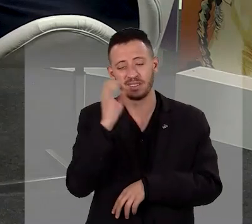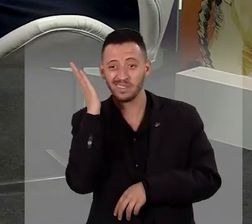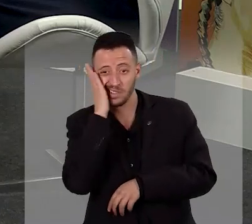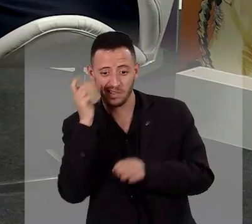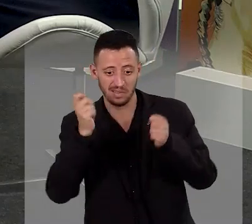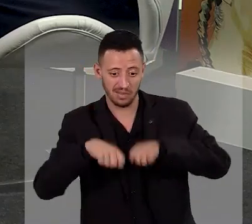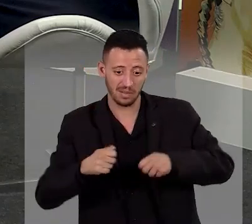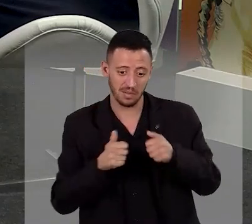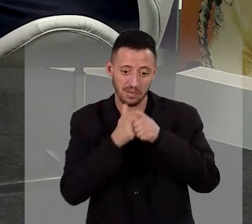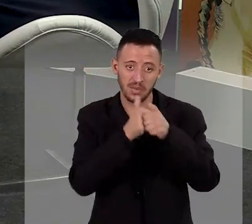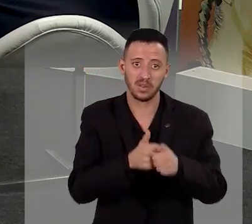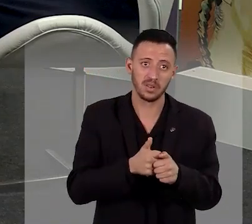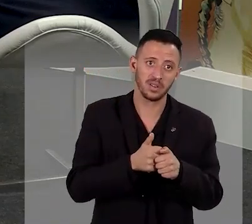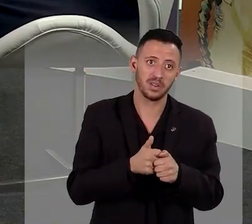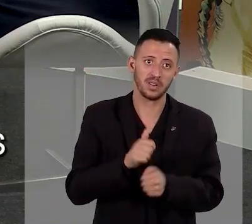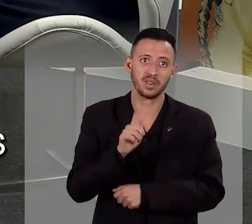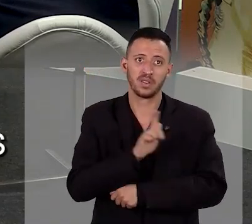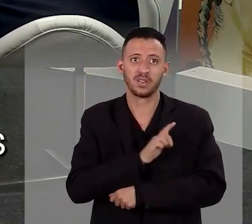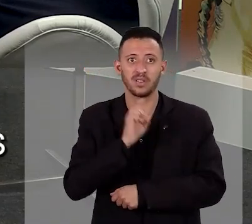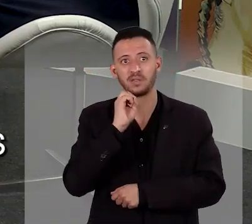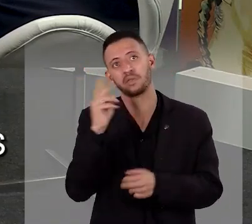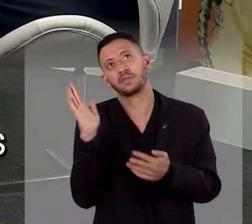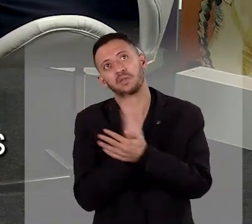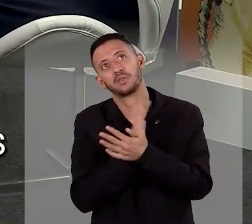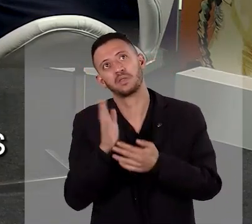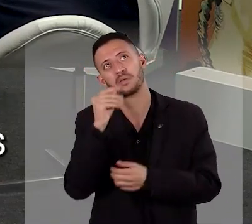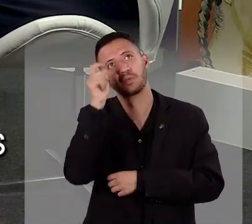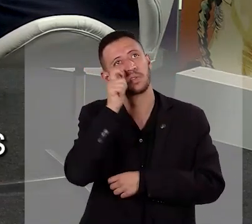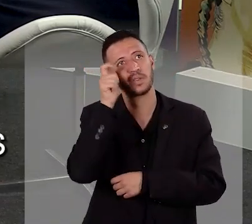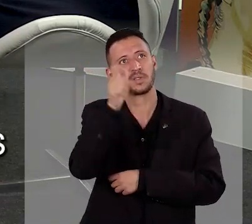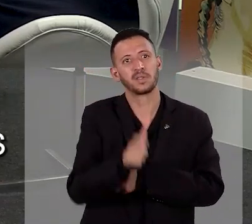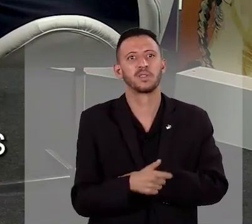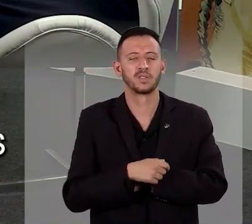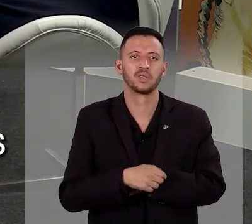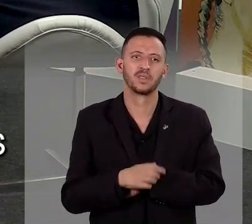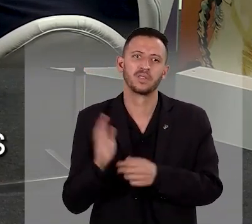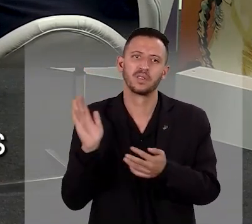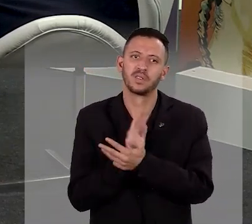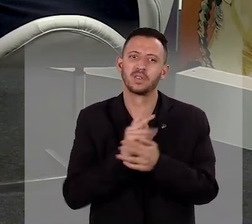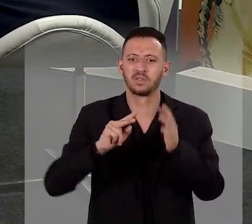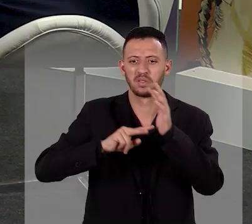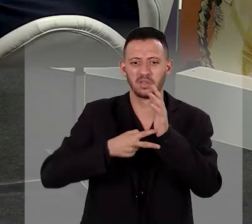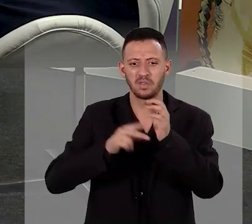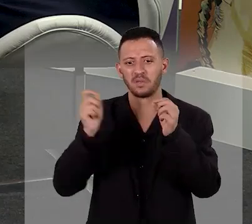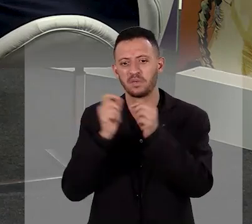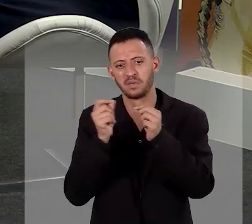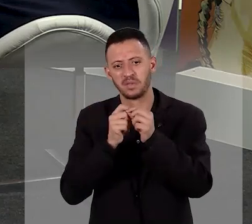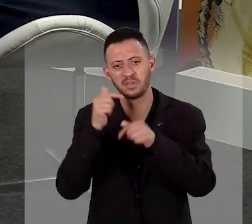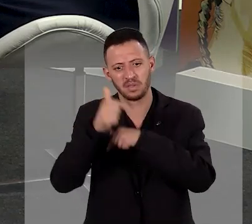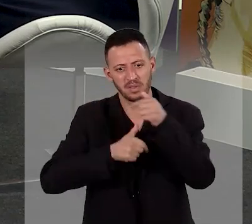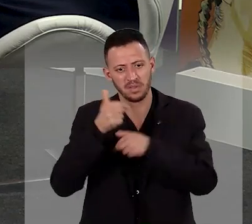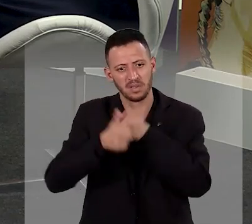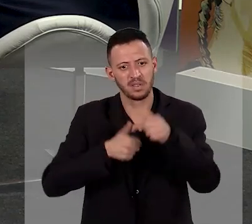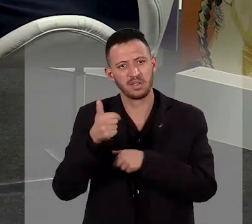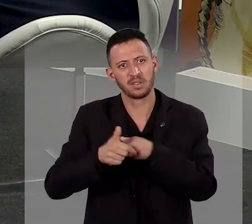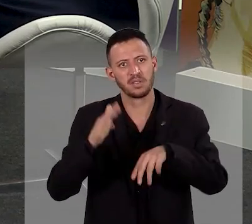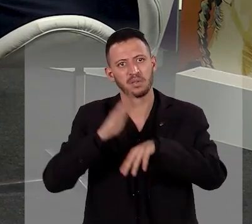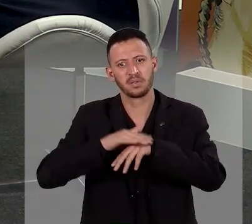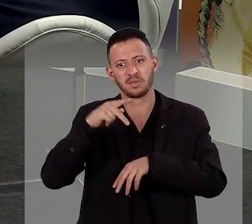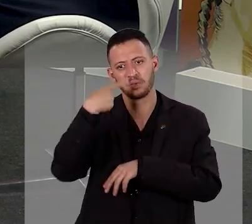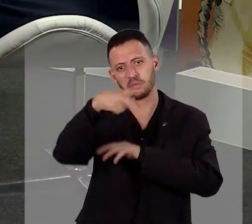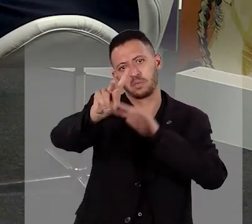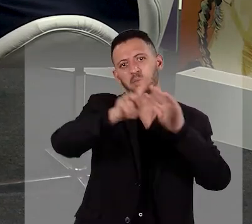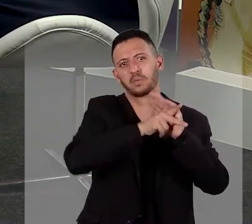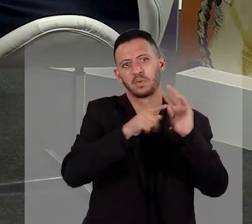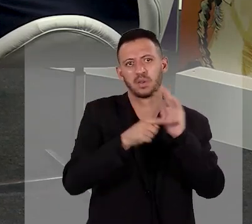emprego. Então, precisa haver essa aproximação. Hoje tem situações muito interessantes, né? Alguns sindicatos fazendo atividades